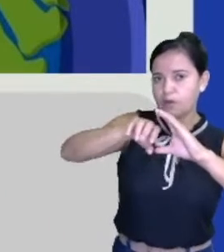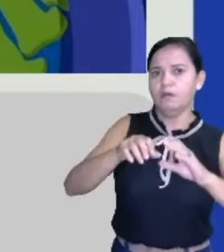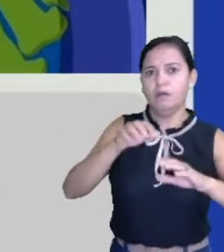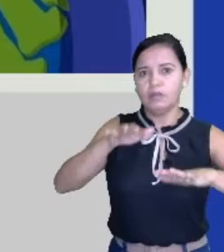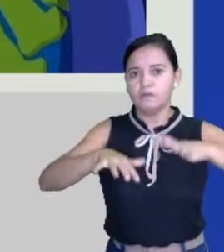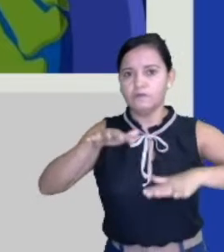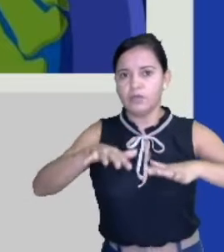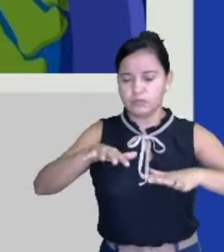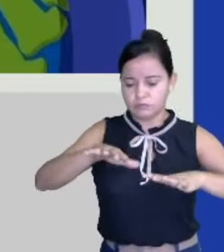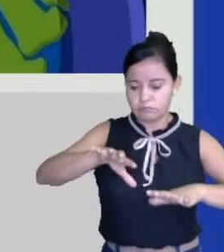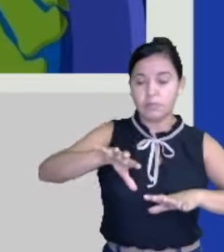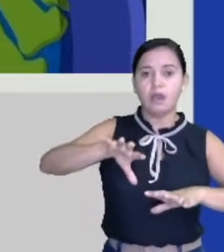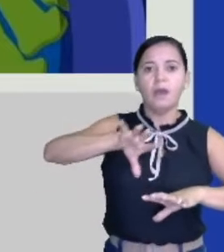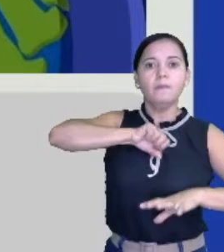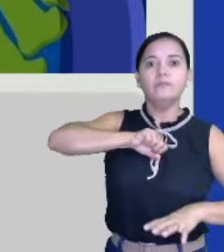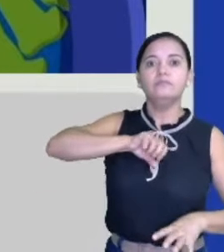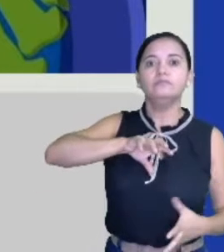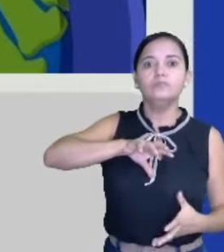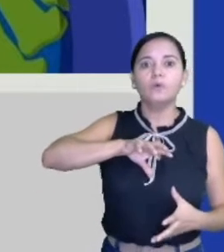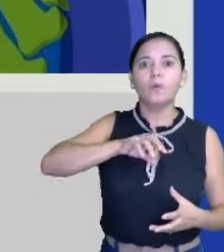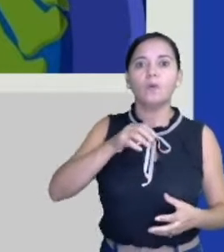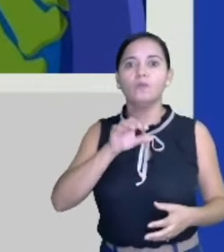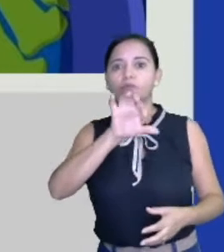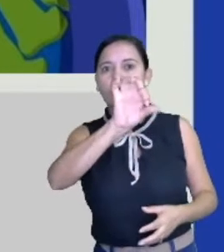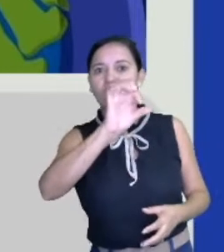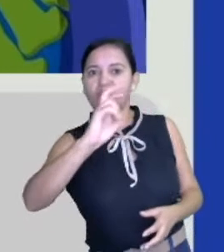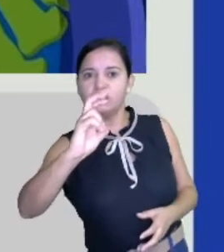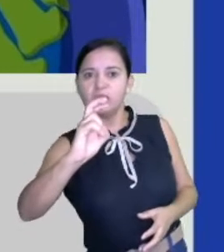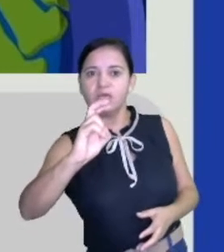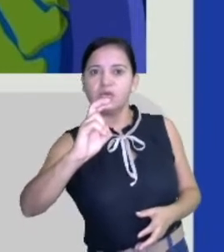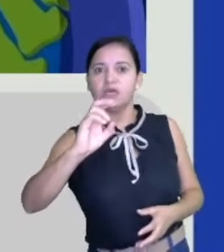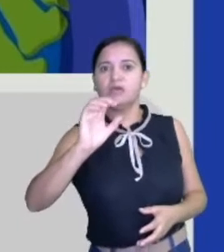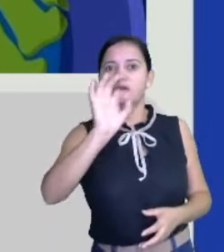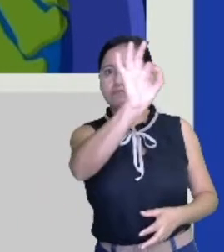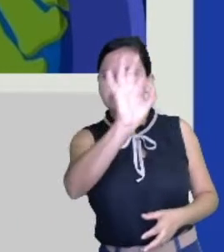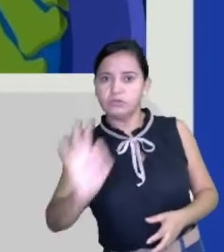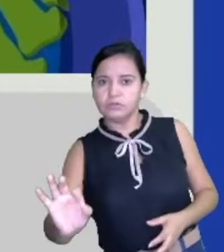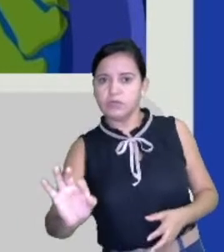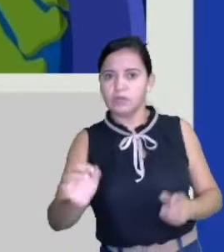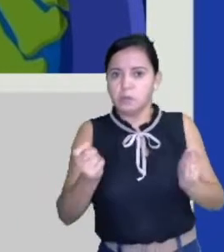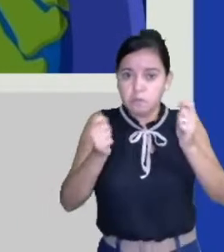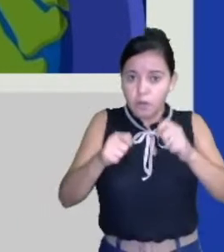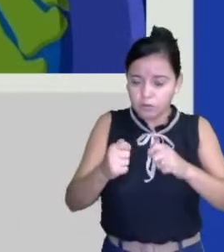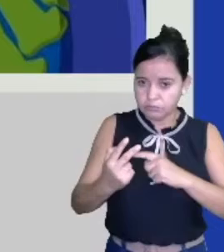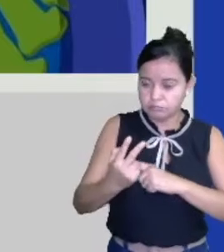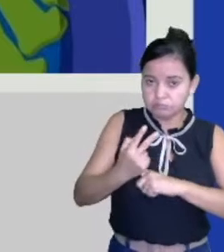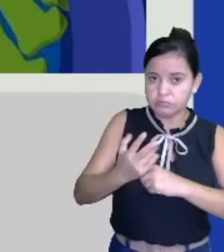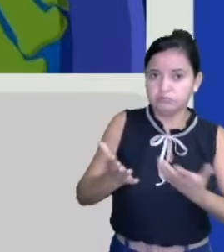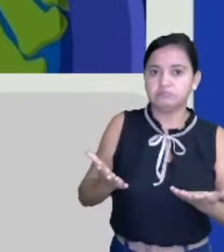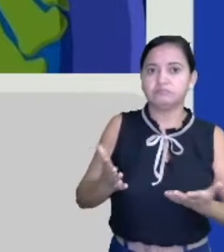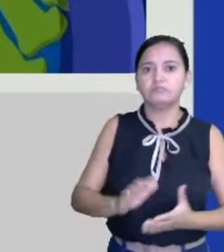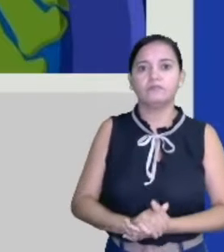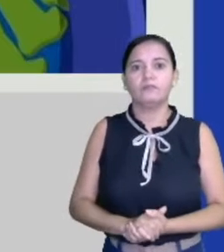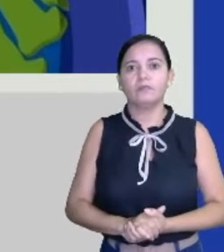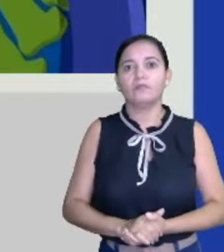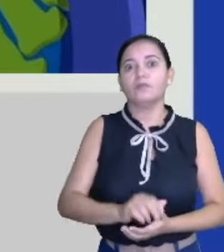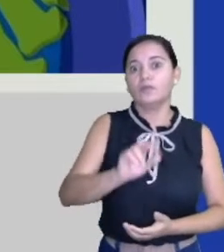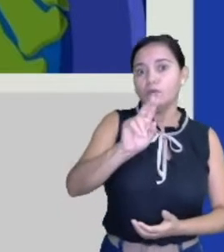seja, 95% é impedido de nos afetar diretamente. E quando eu falo da UVC,